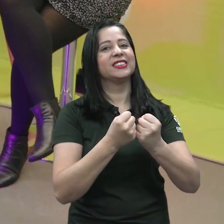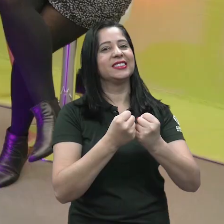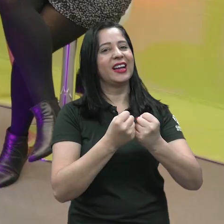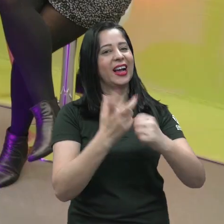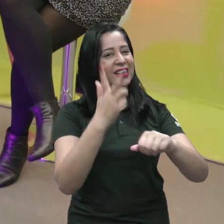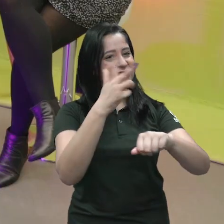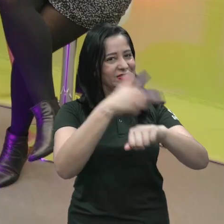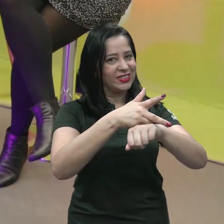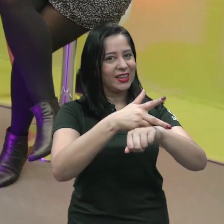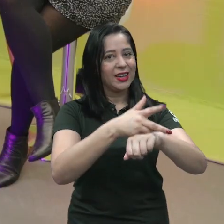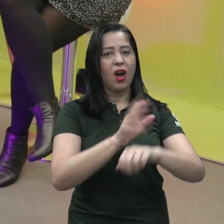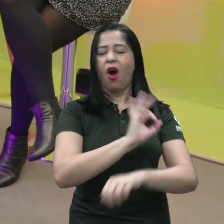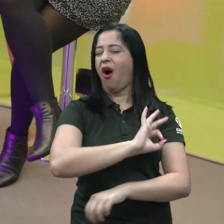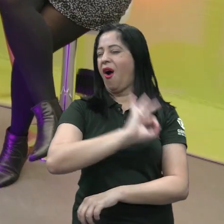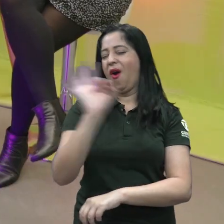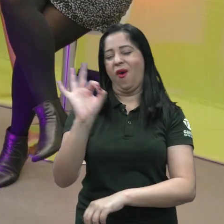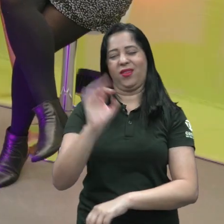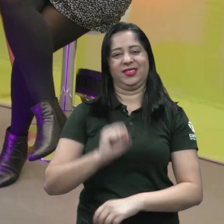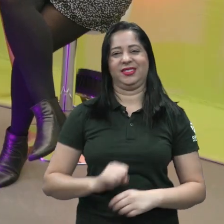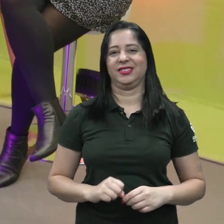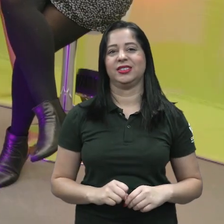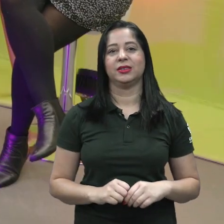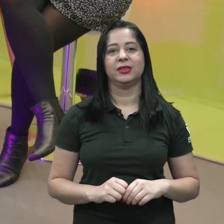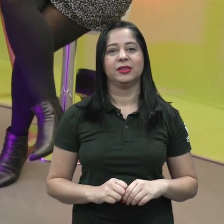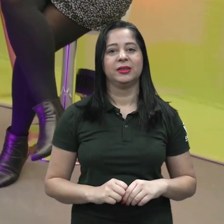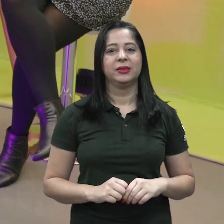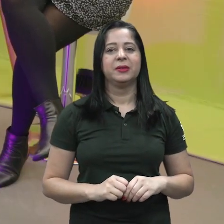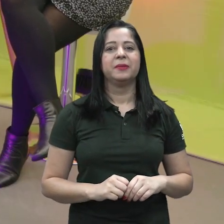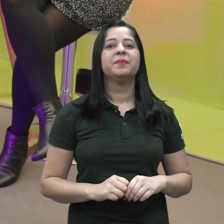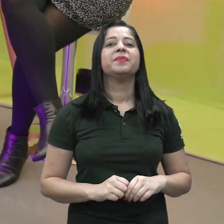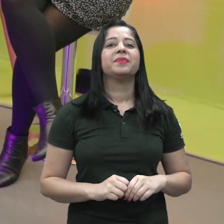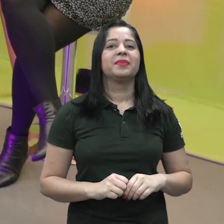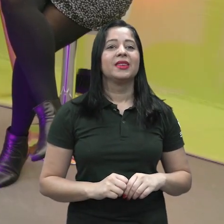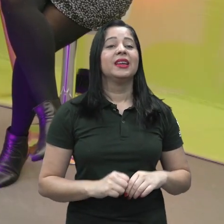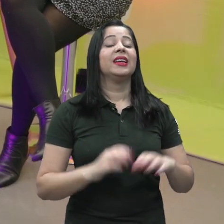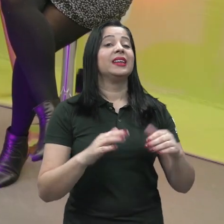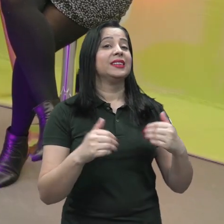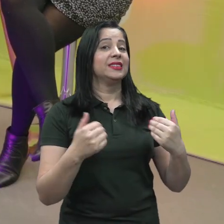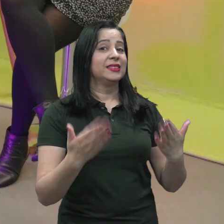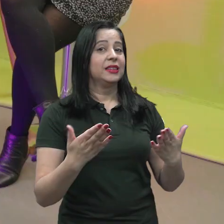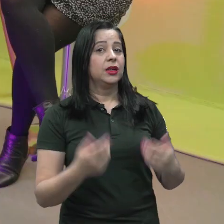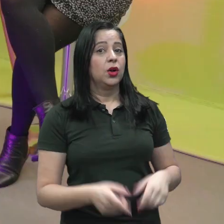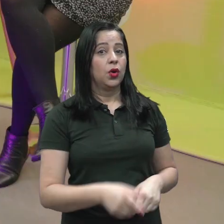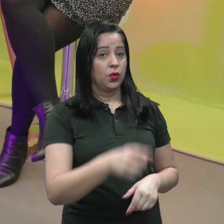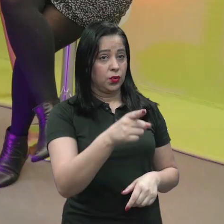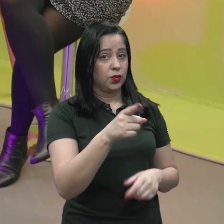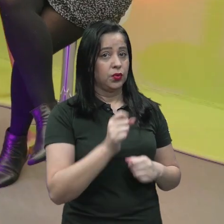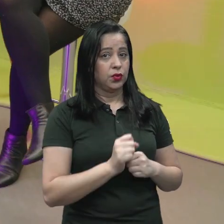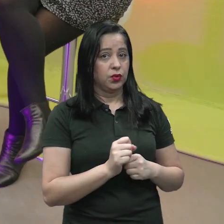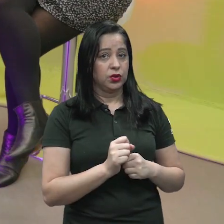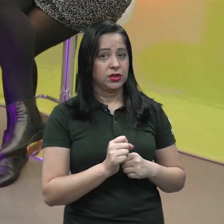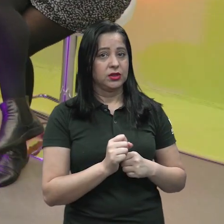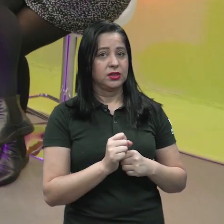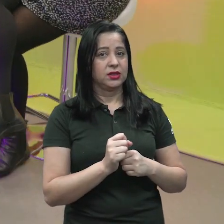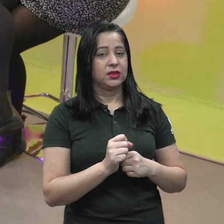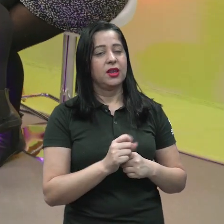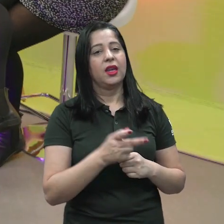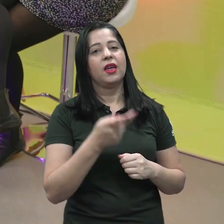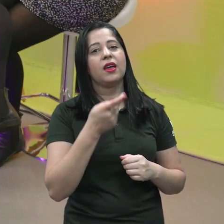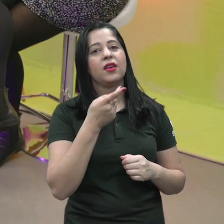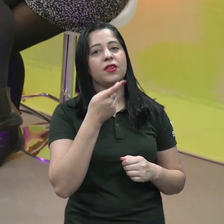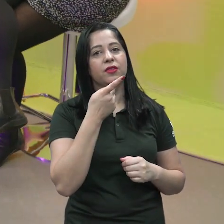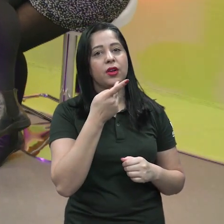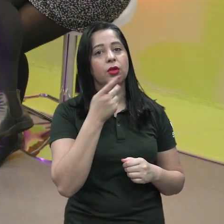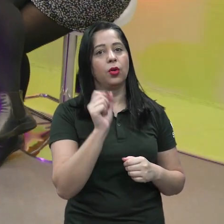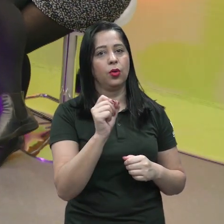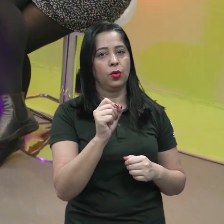lá, gravar no celular. Ficou ótimo, muito bom. adoramos. Posso emendar aqui? Por favor, claro. Você terminou antes do vídeo